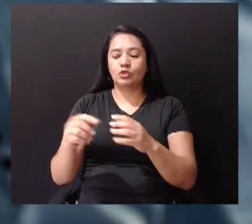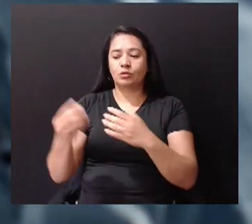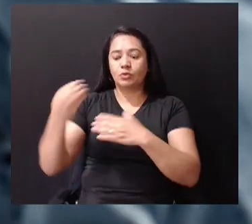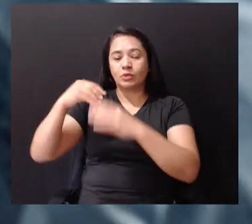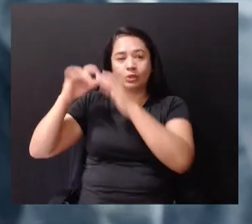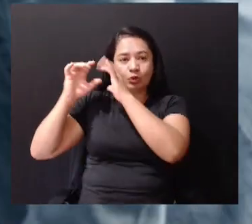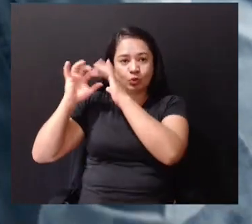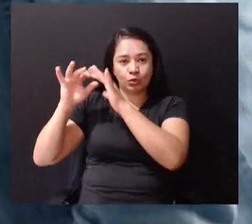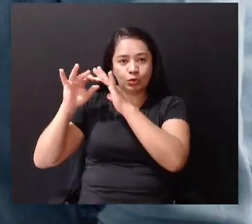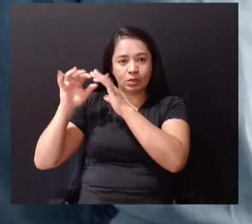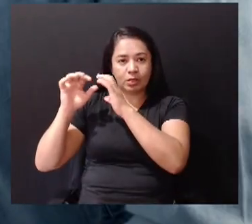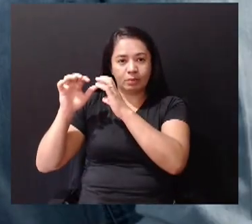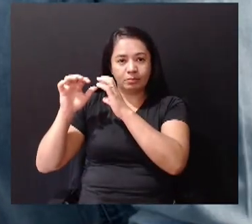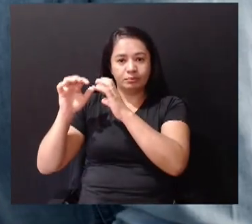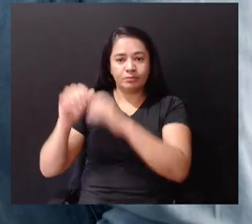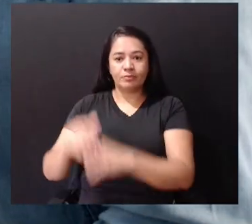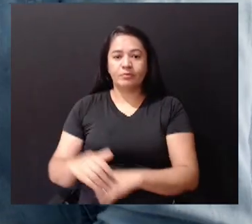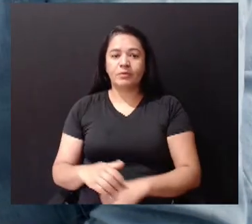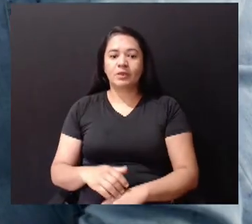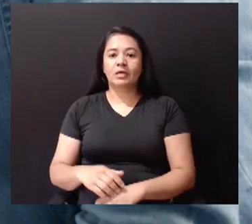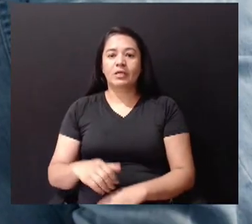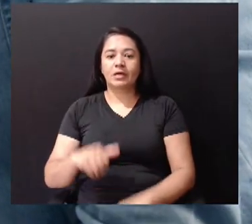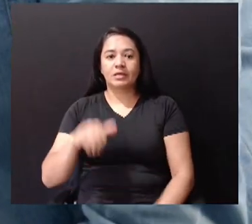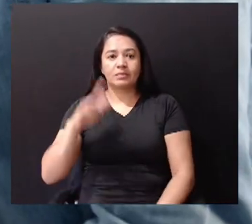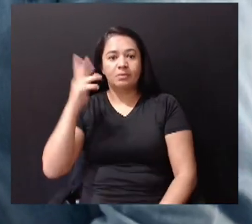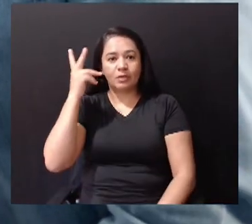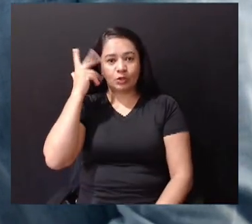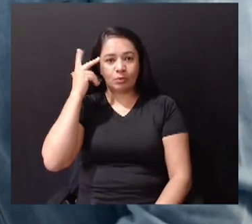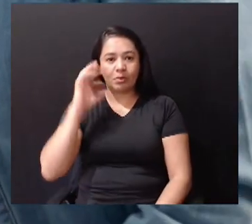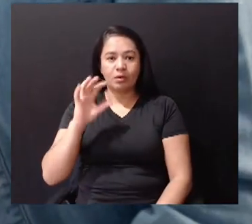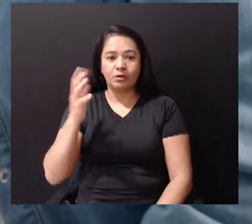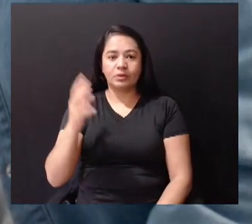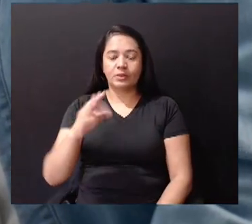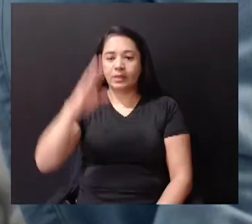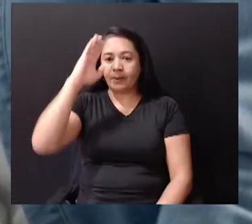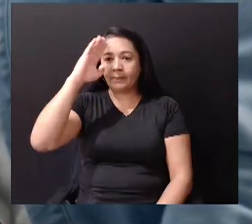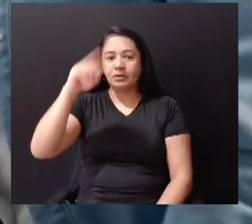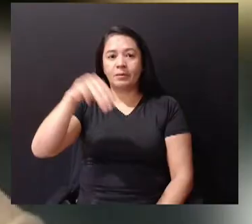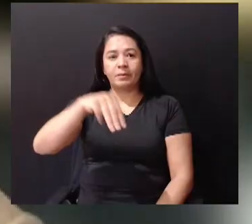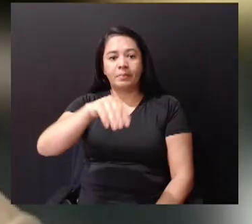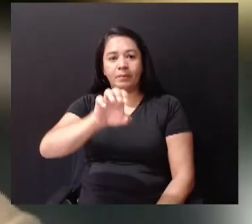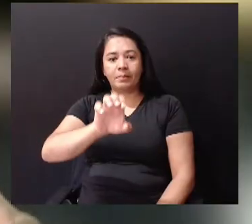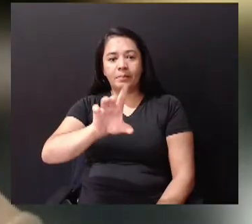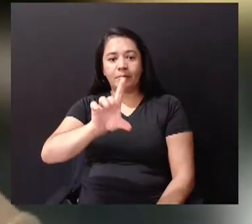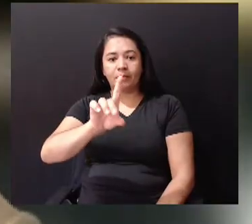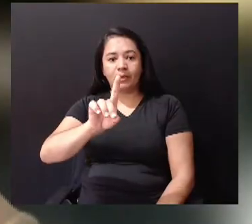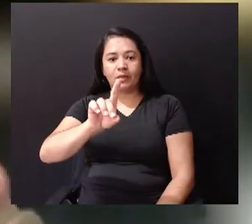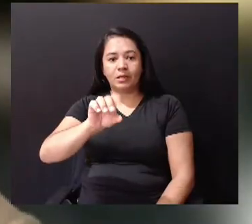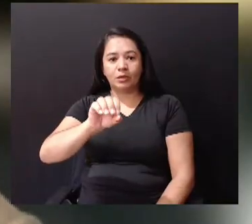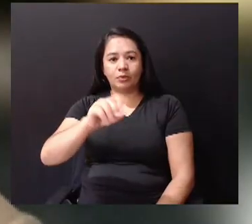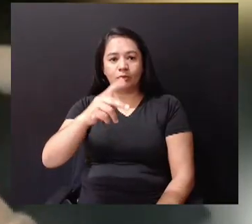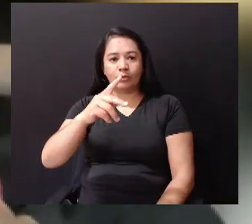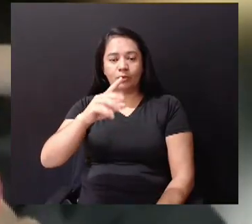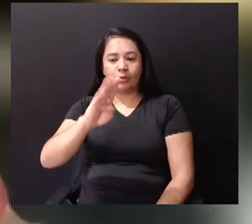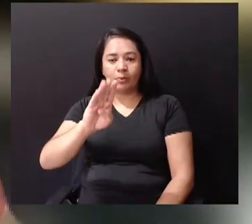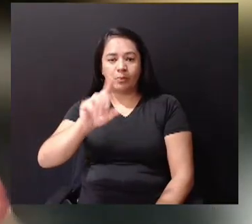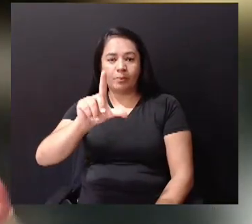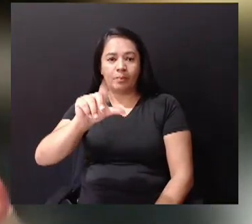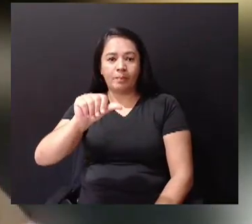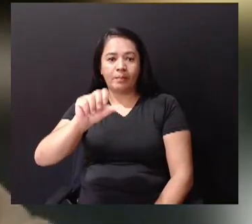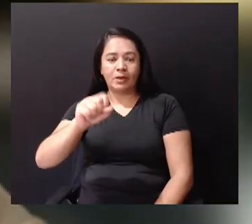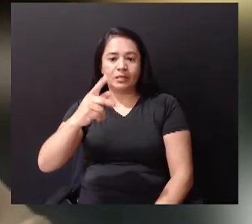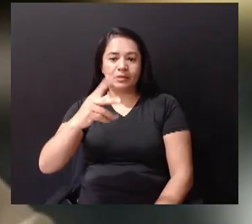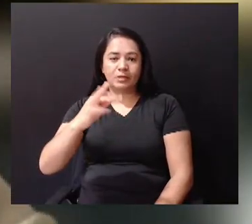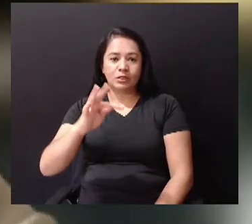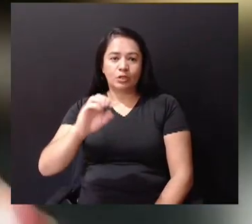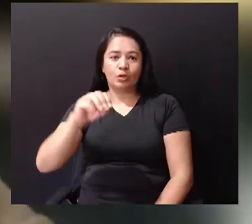das neoplasias mais comuns, especificamente meduloblastoma, mas é importante sim. Acho que o mais importante da mensagem é saber que existe, né? Que